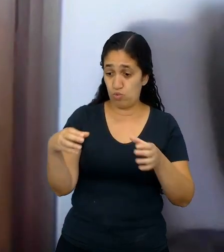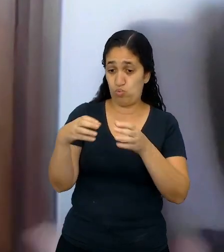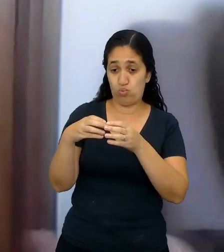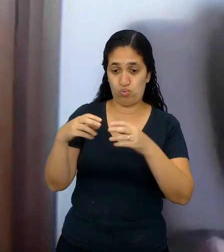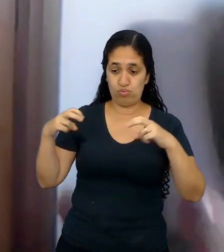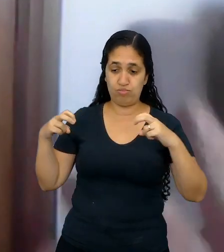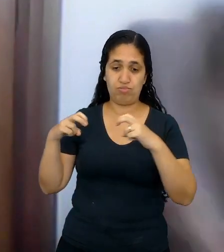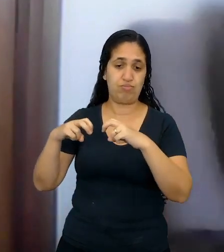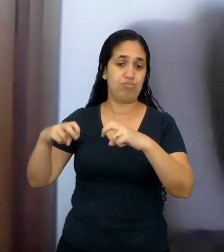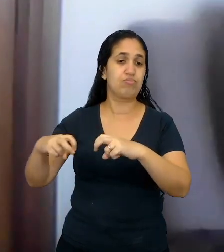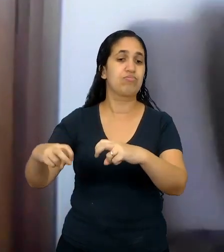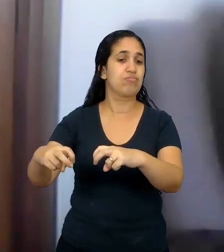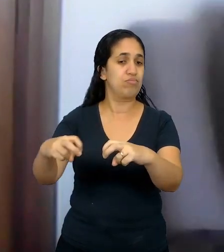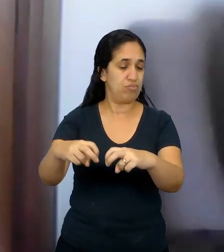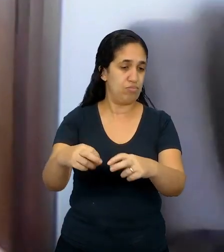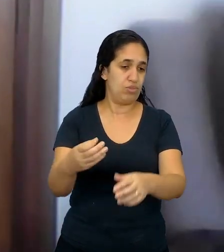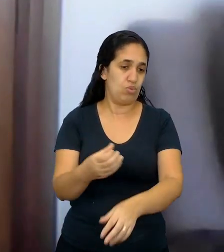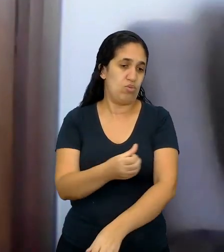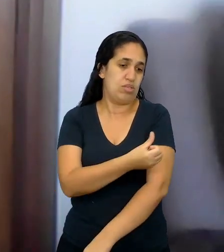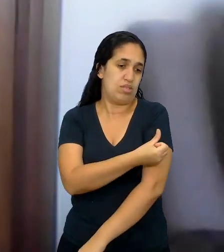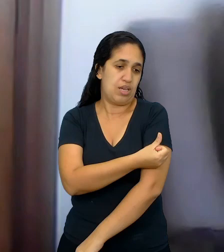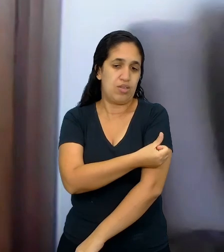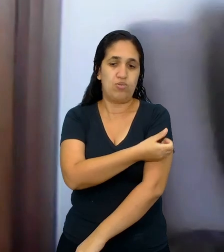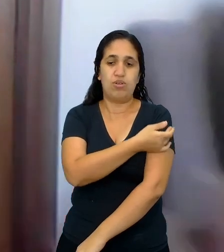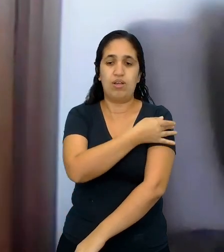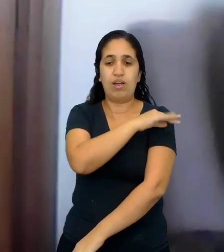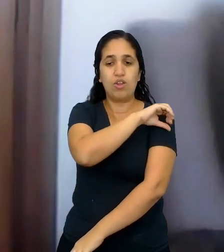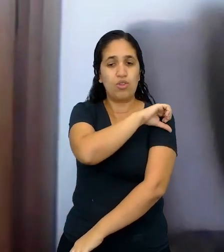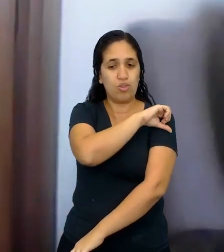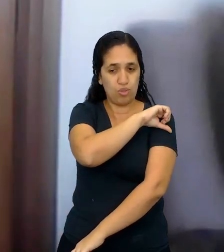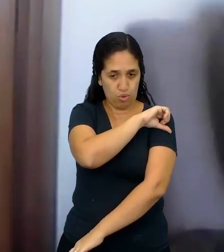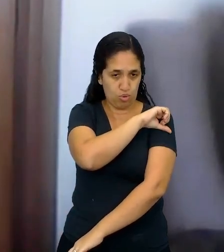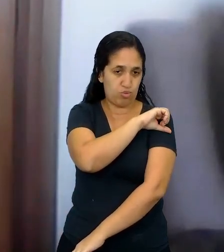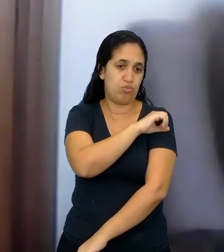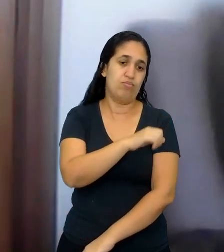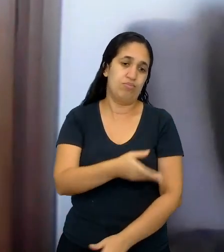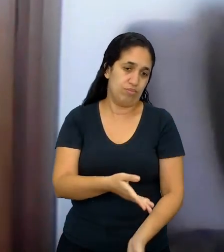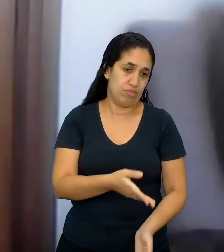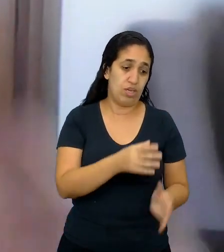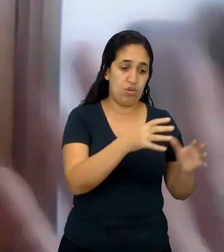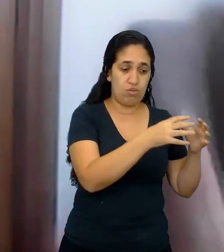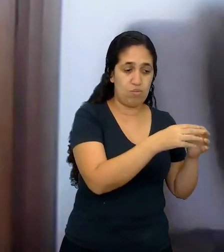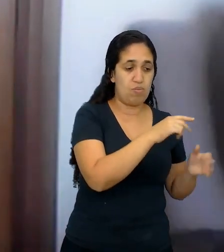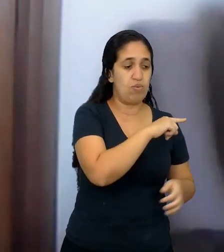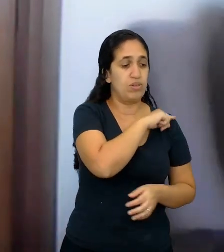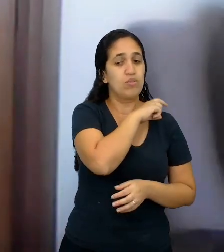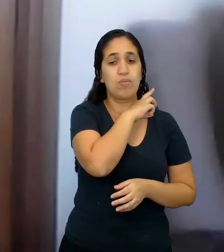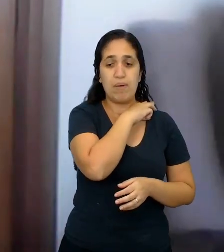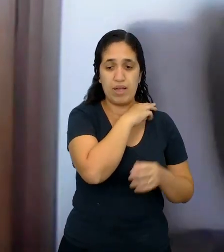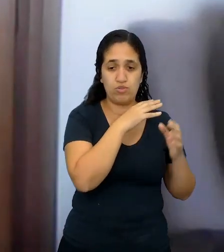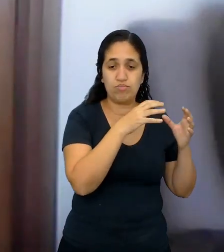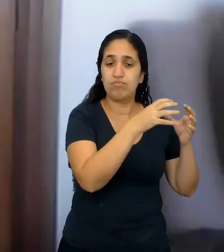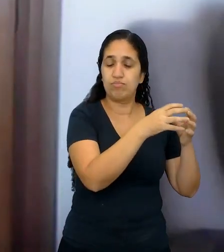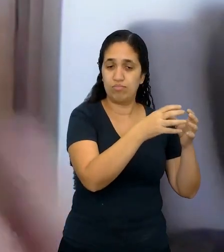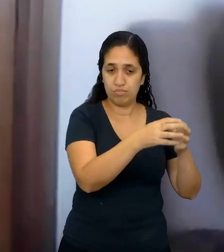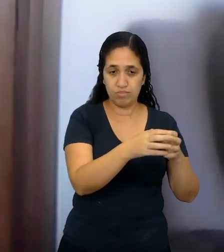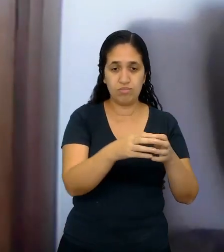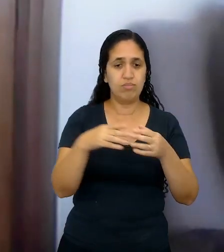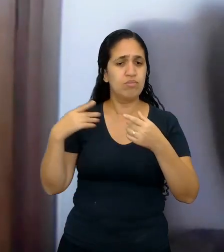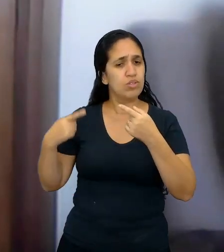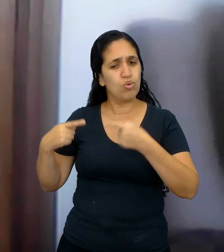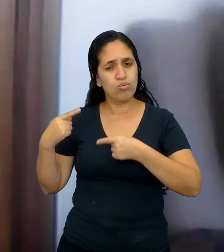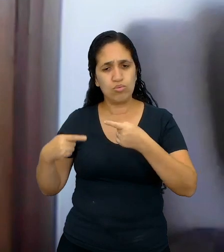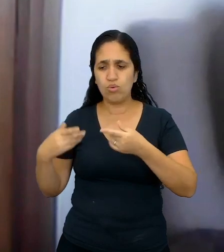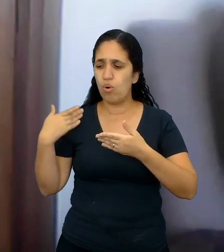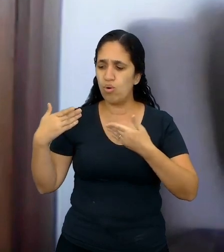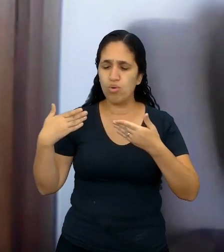pares, de sexto até o nono ano, e o ensino médio com o ensino médio, conversando sobre